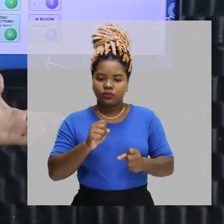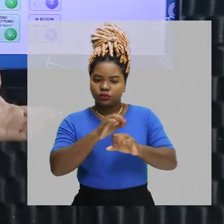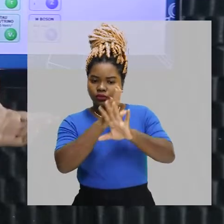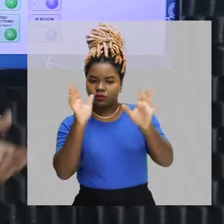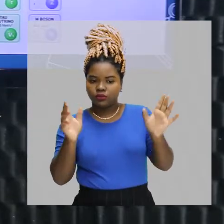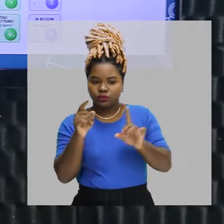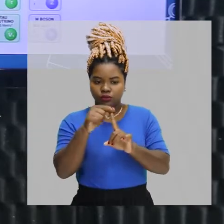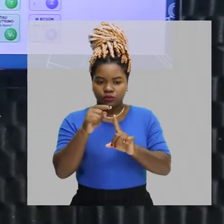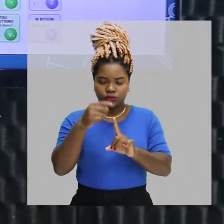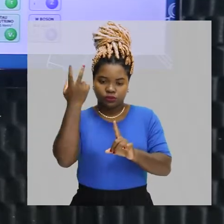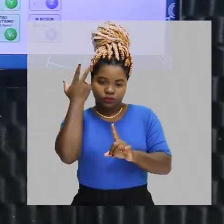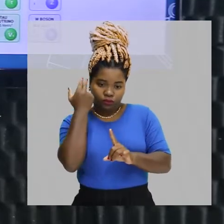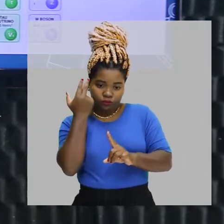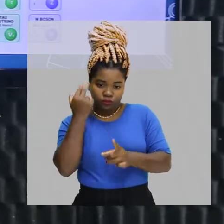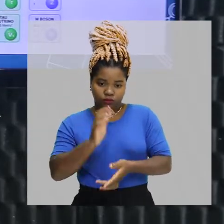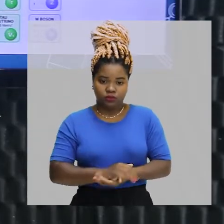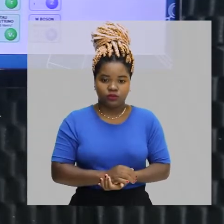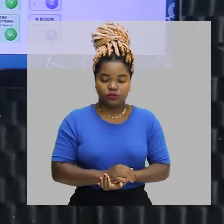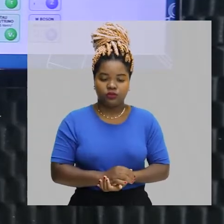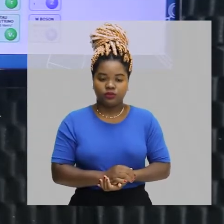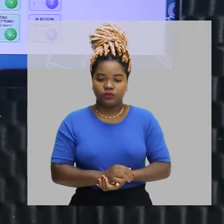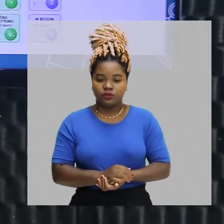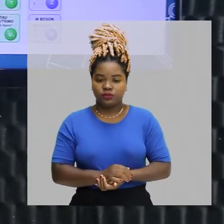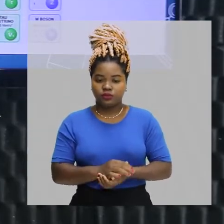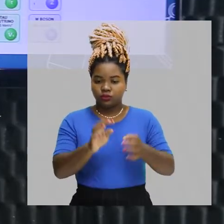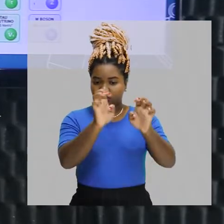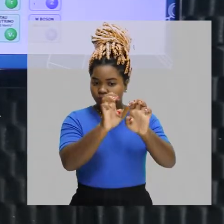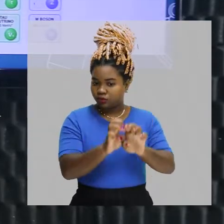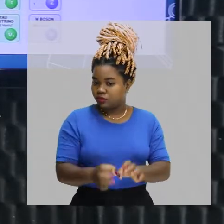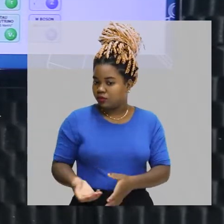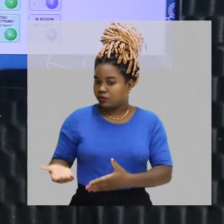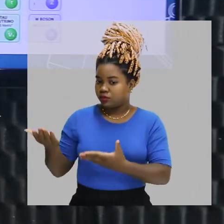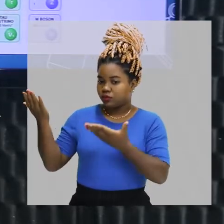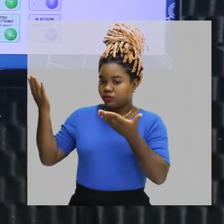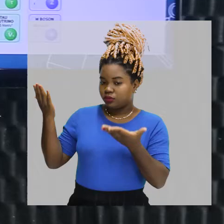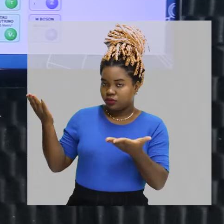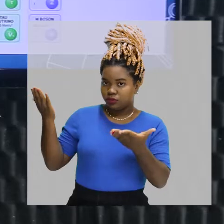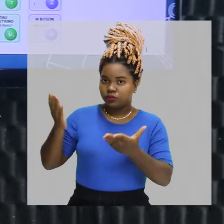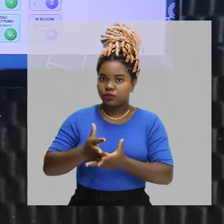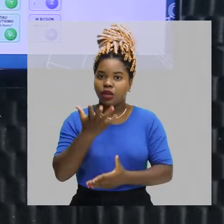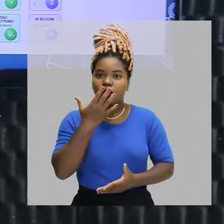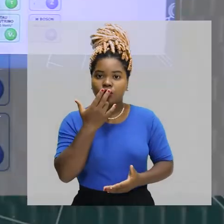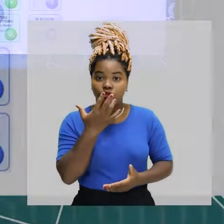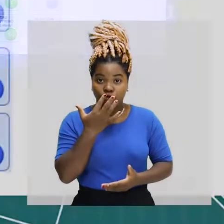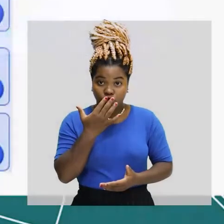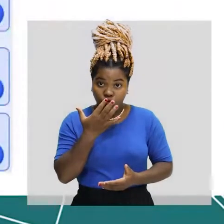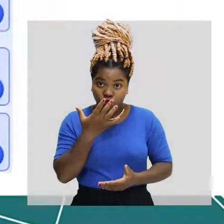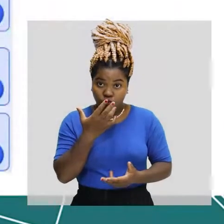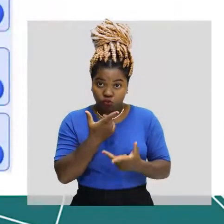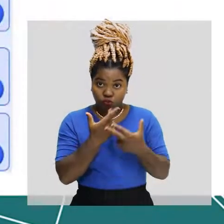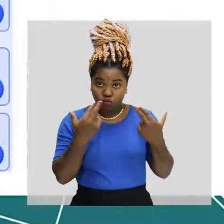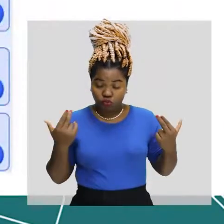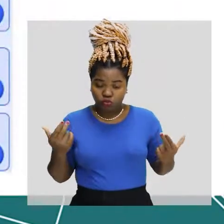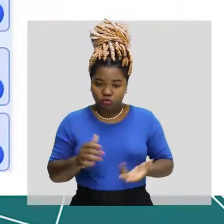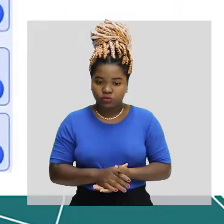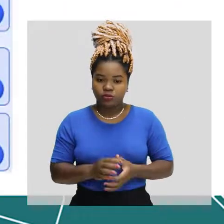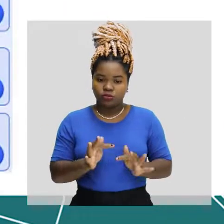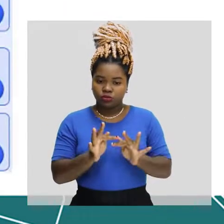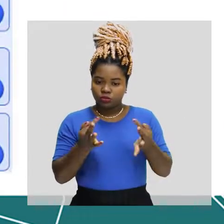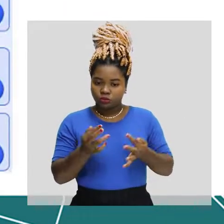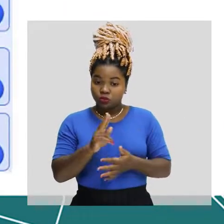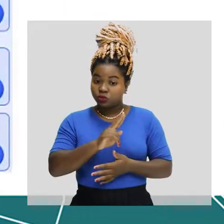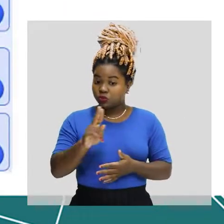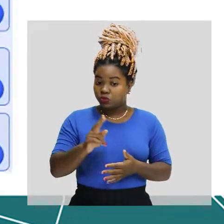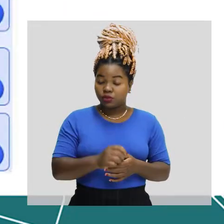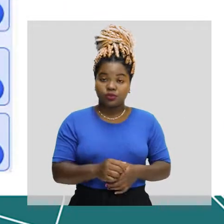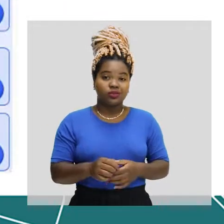modelo padrão, certo? É essa estruturazinha aqui, certo? Bem simples, com os nomes que são um